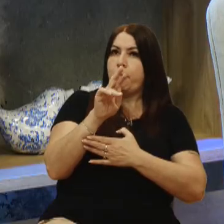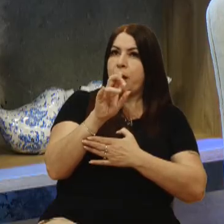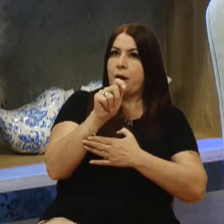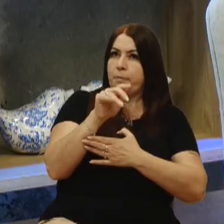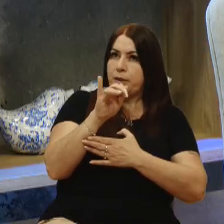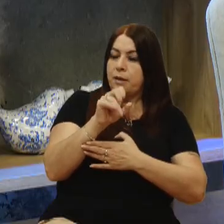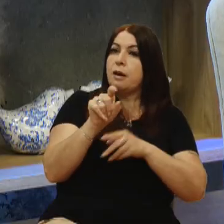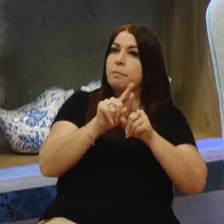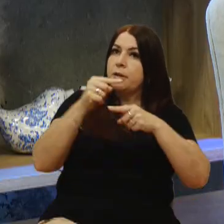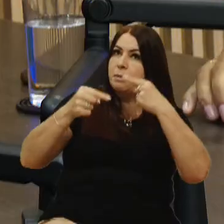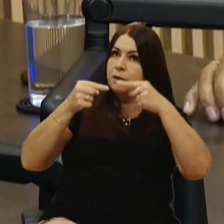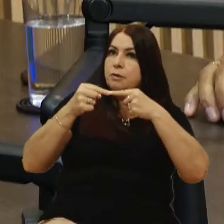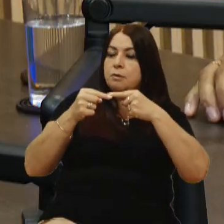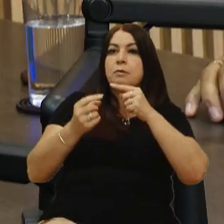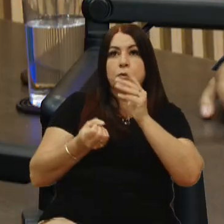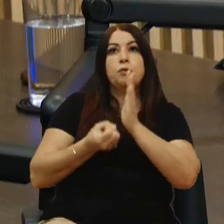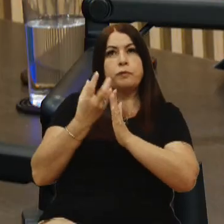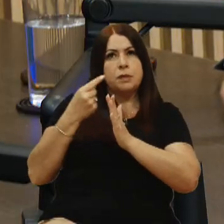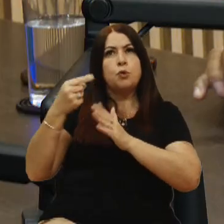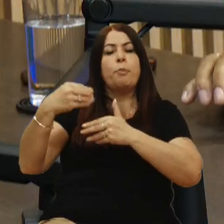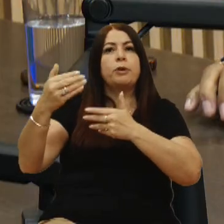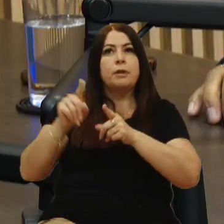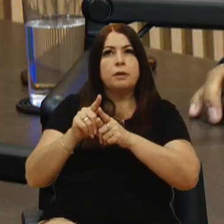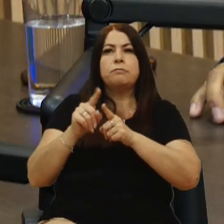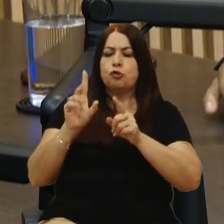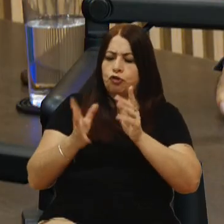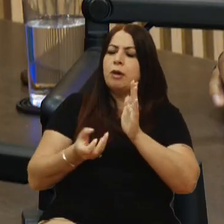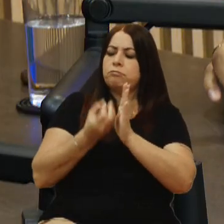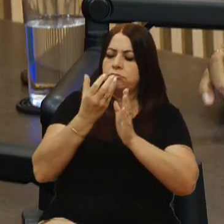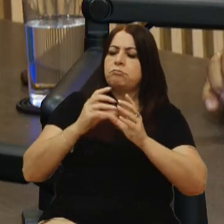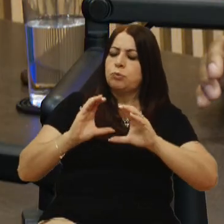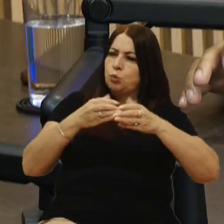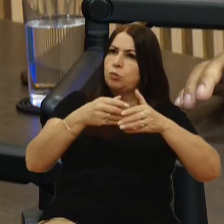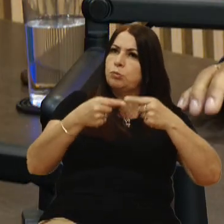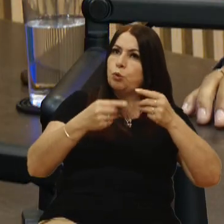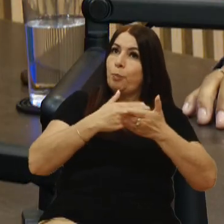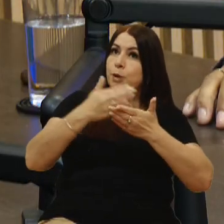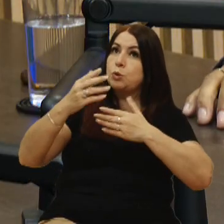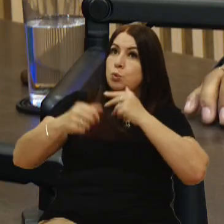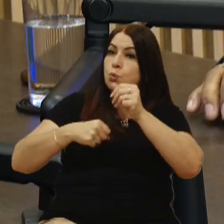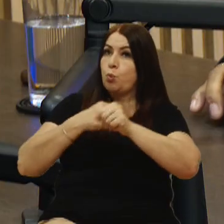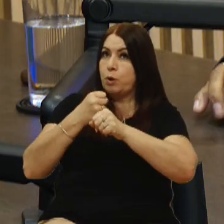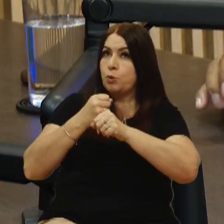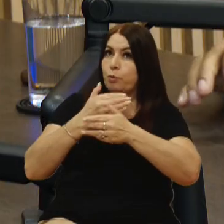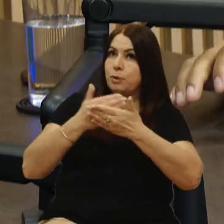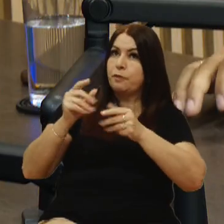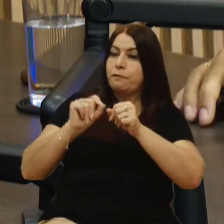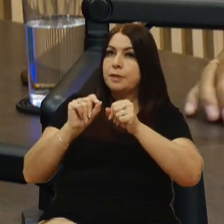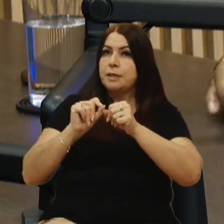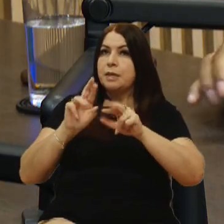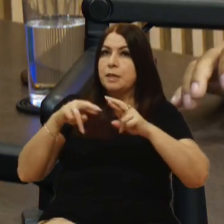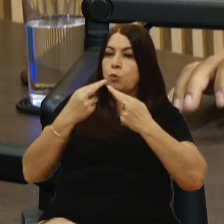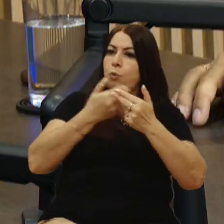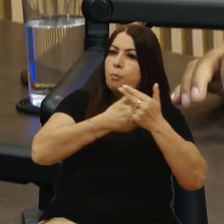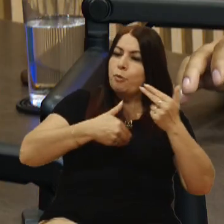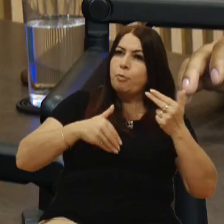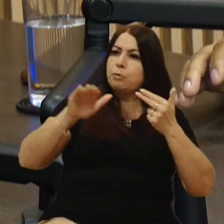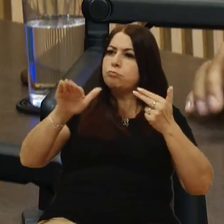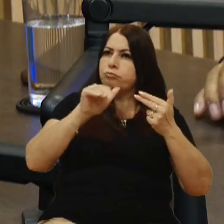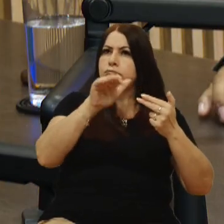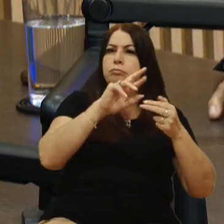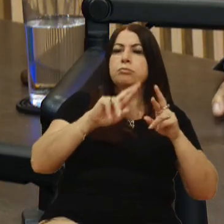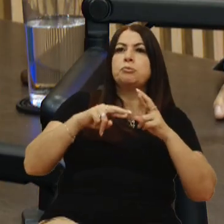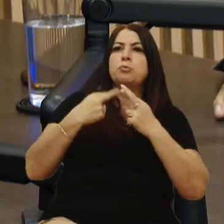vereador? A gente criou essa frente parlamentar, agora a gente vai dar início, no início do ano a gente vai começar a fazer aí audiências públicas, reuniões,